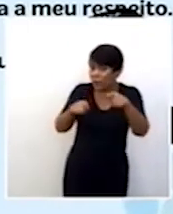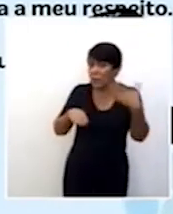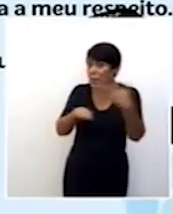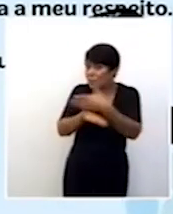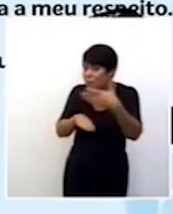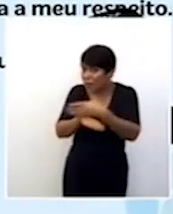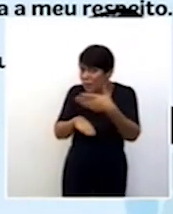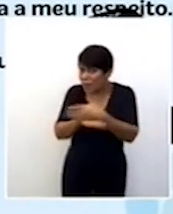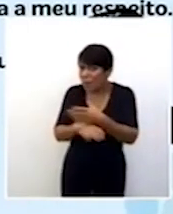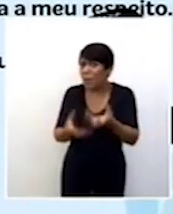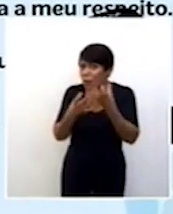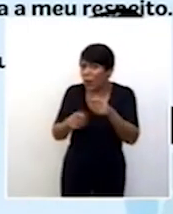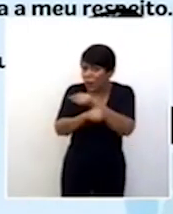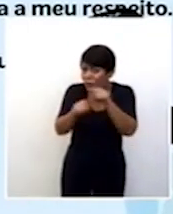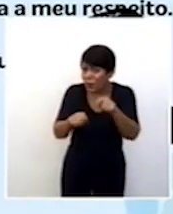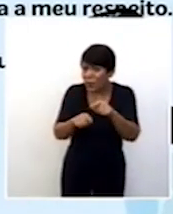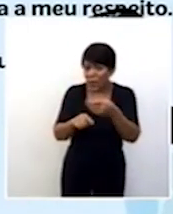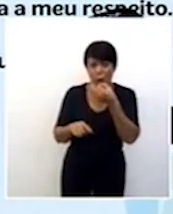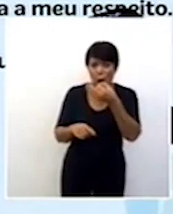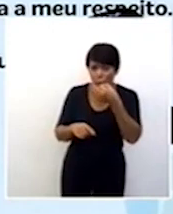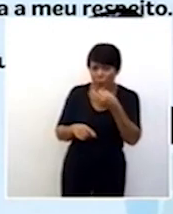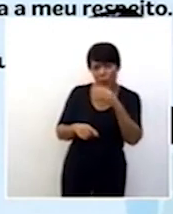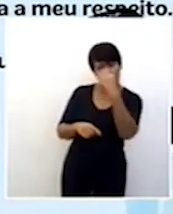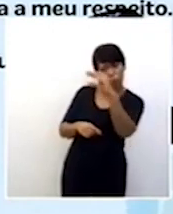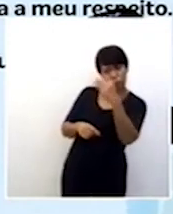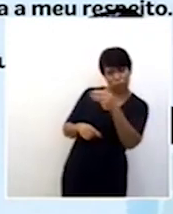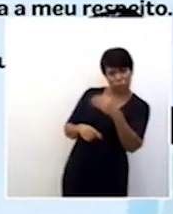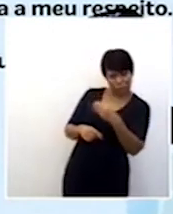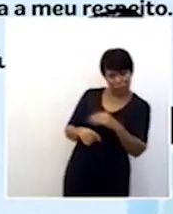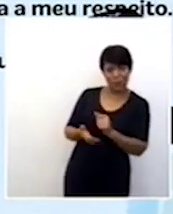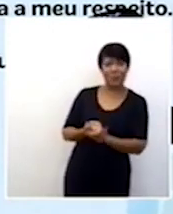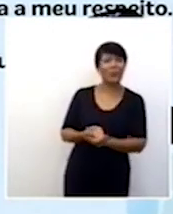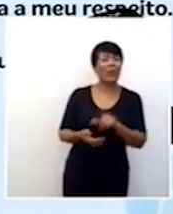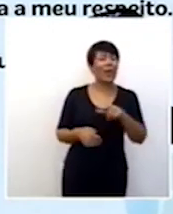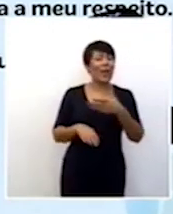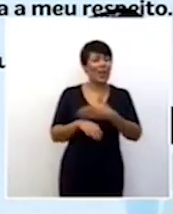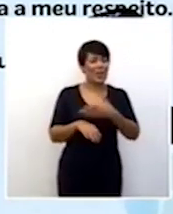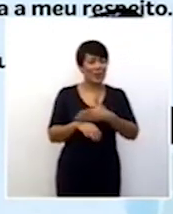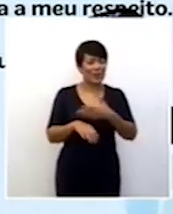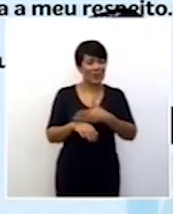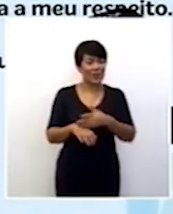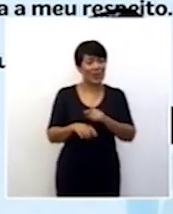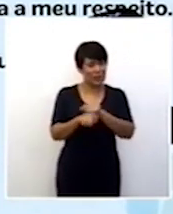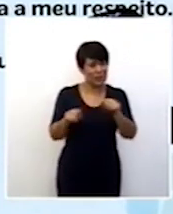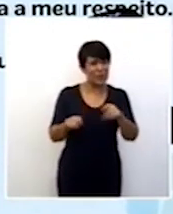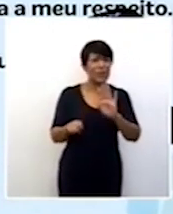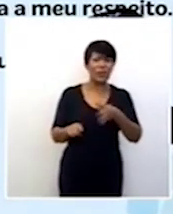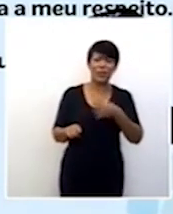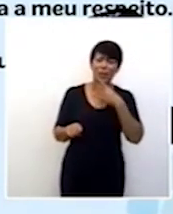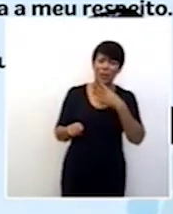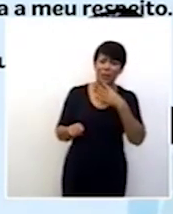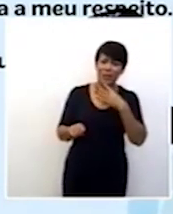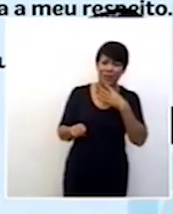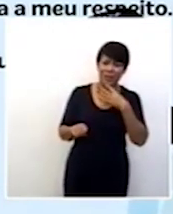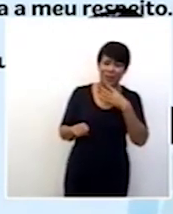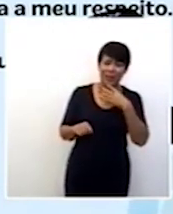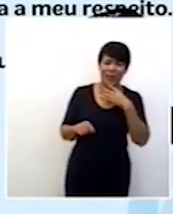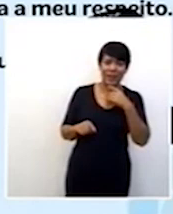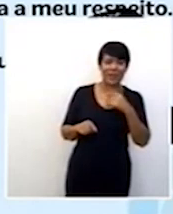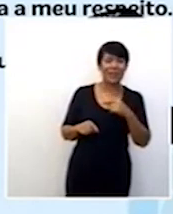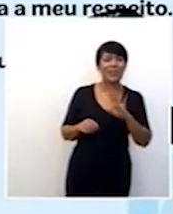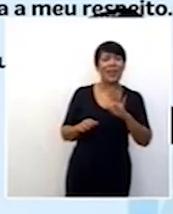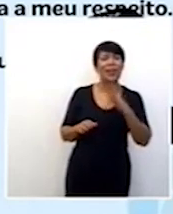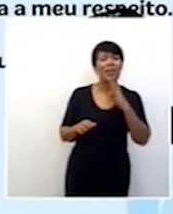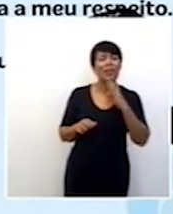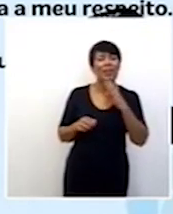bastante movimentação nesse chat. E eu sei que essa atividade aí, vocês já conhecem, ou vocês conhecem a carinha deste